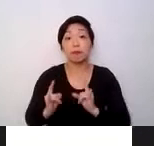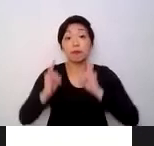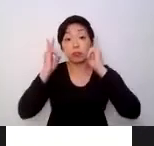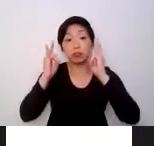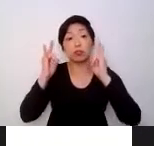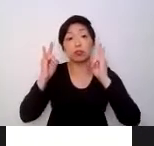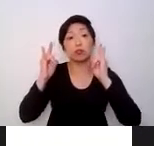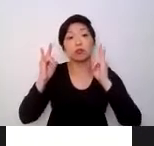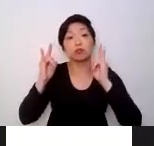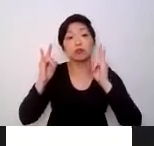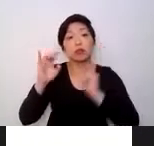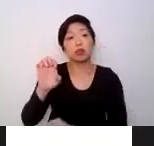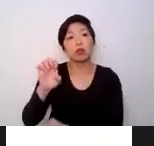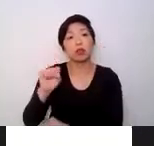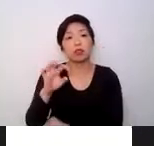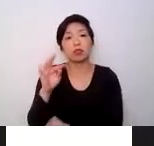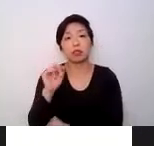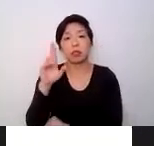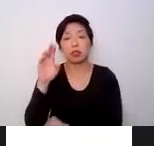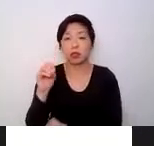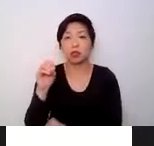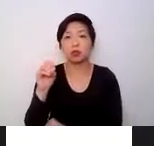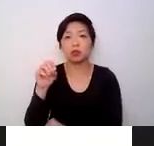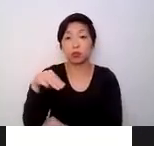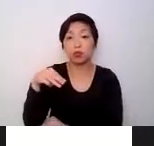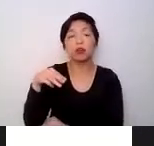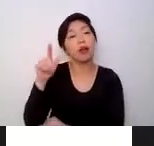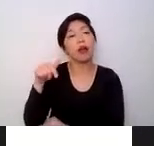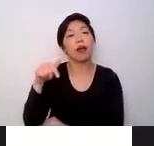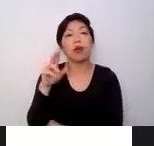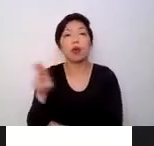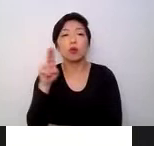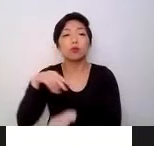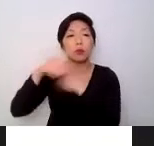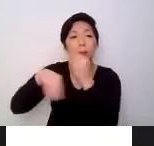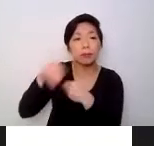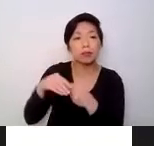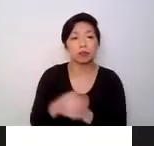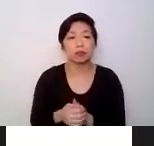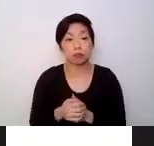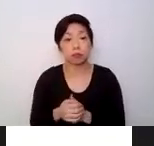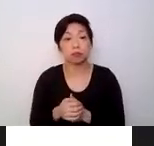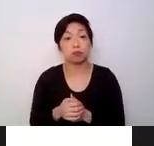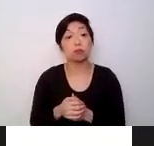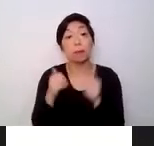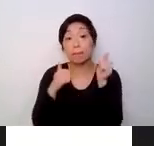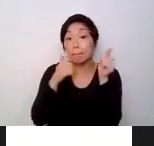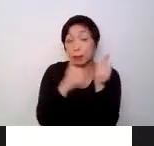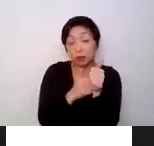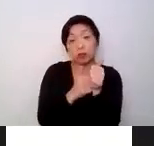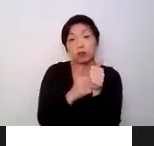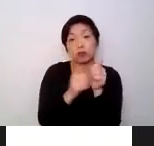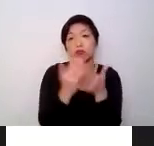primeiros, né, inovadores nesse sentido de uso misto, de 1934, que está próximo à biblioteca, e